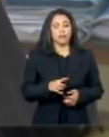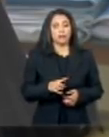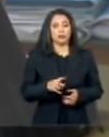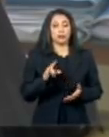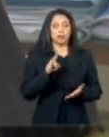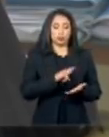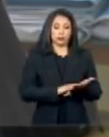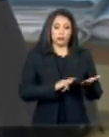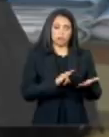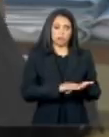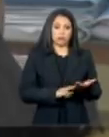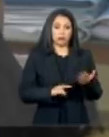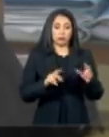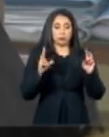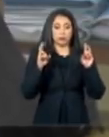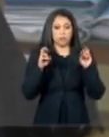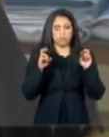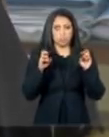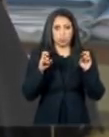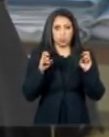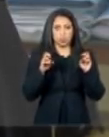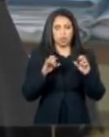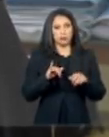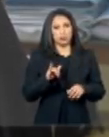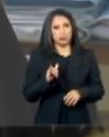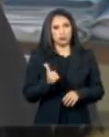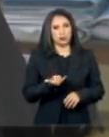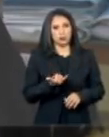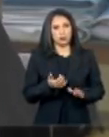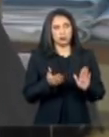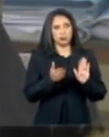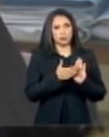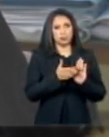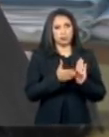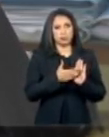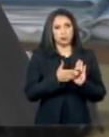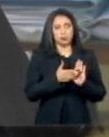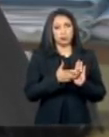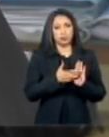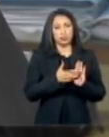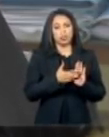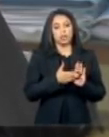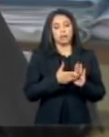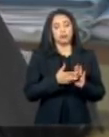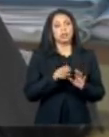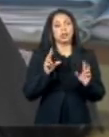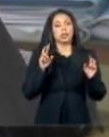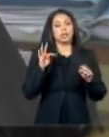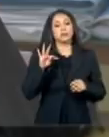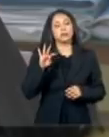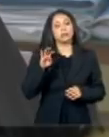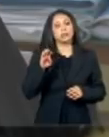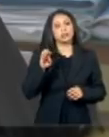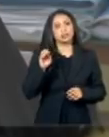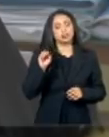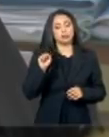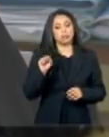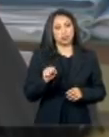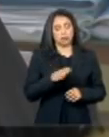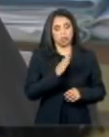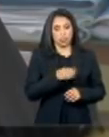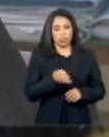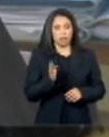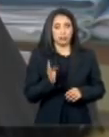só matei na oportunidade propus como reafirmação justo dance a seguinte tese a legislação podem levar seus